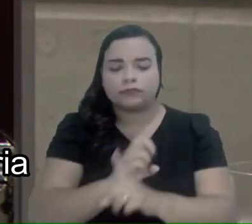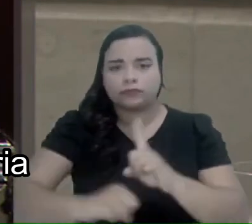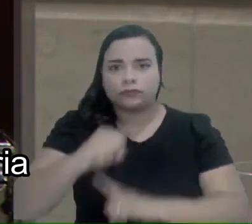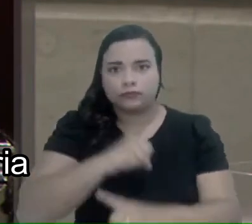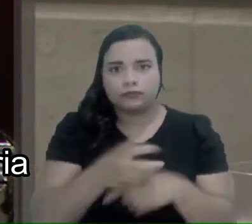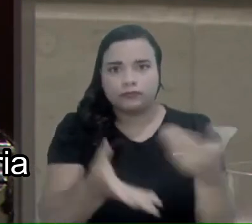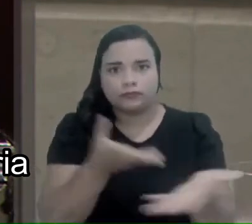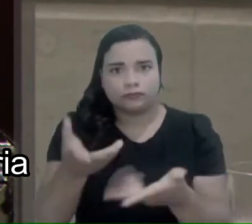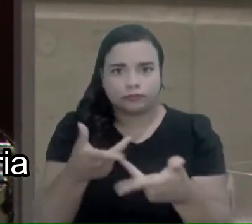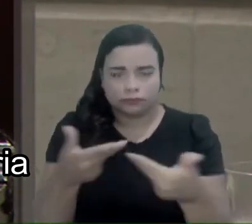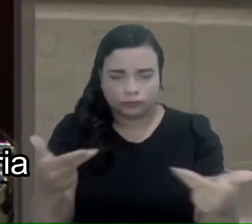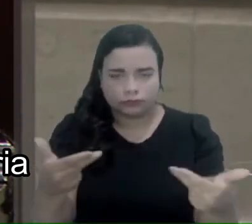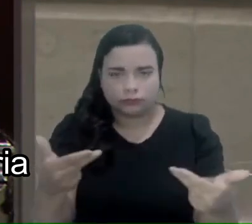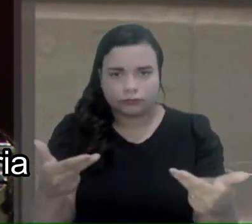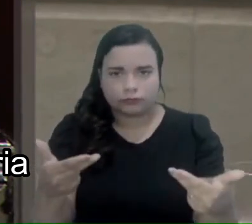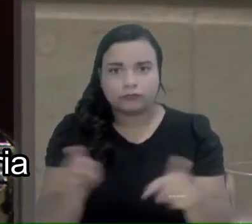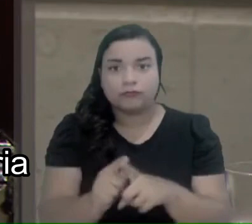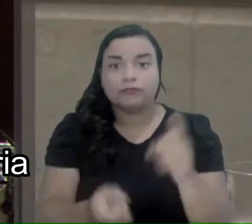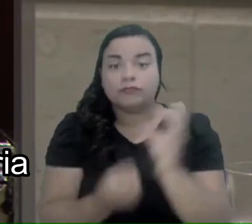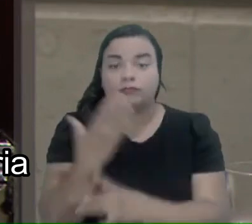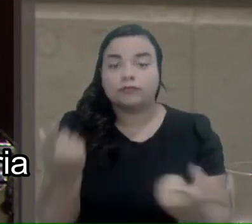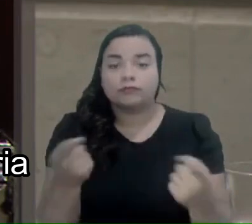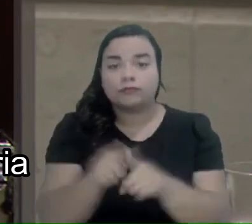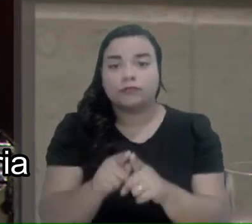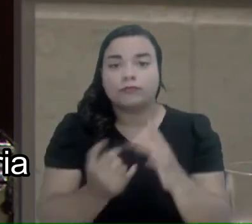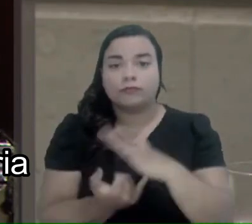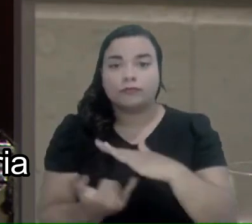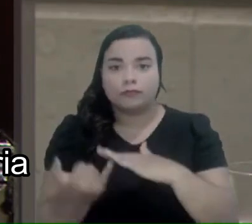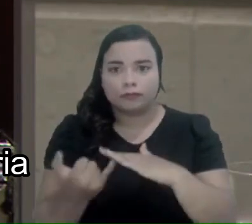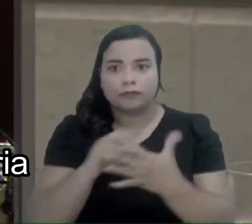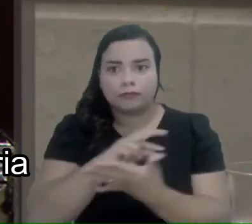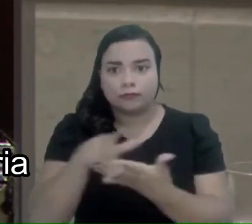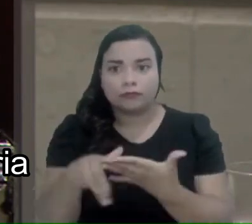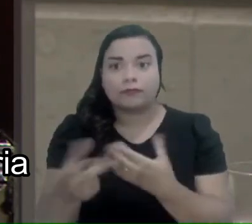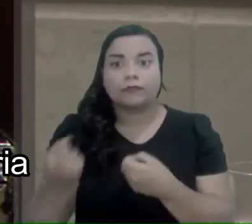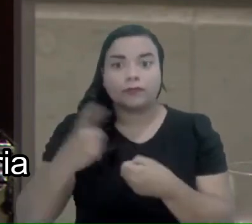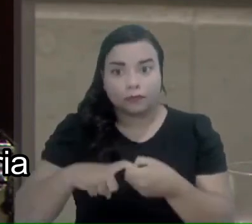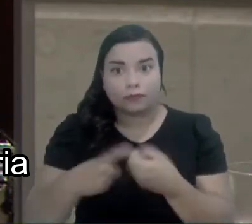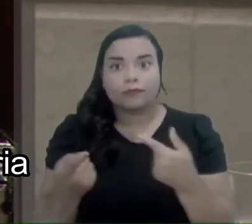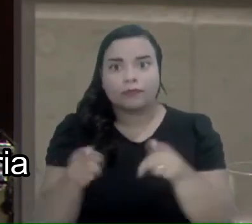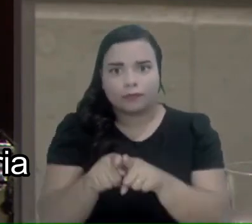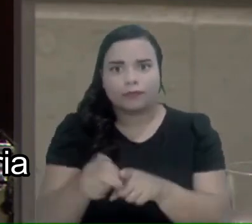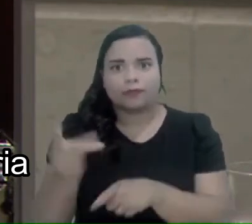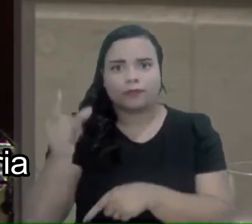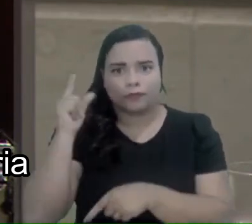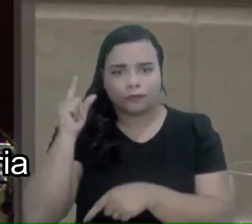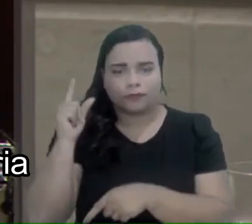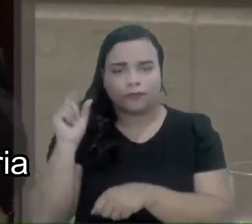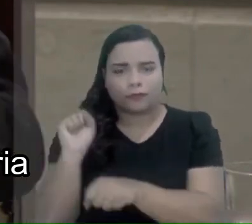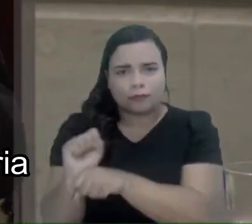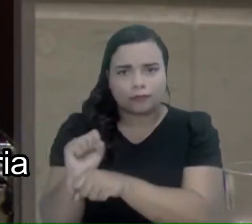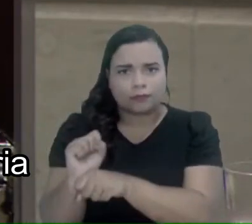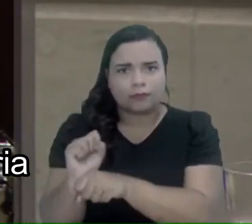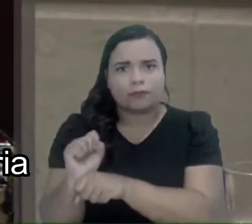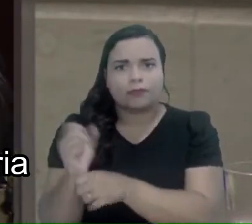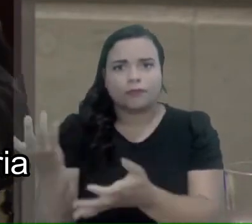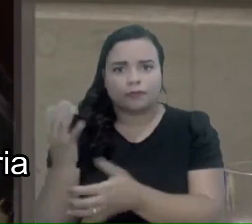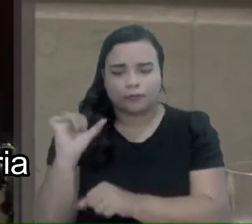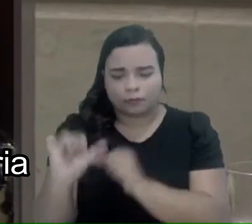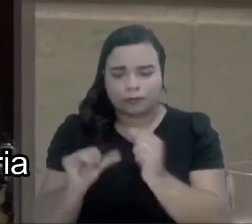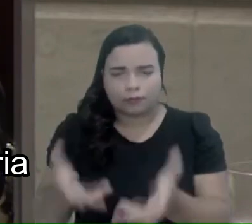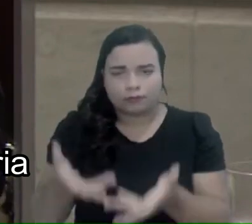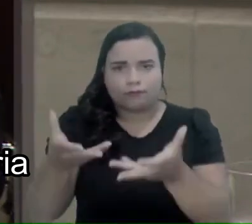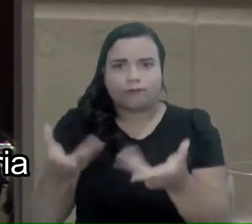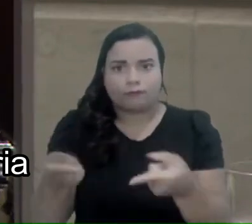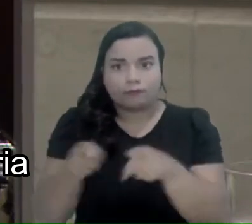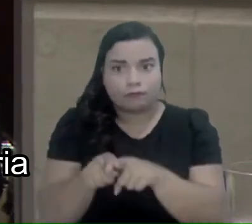Montar parcerias institucionais, retomar parcerias que estão hoje esfriadas, requentar essas